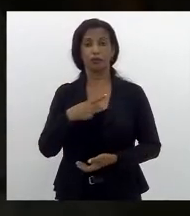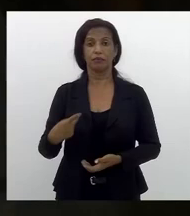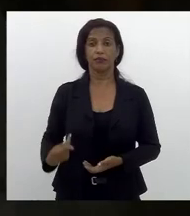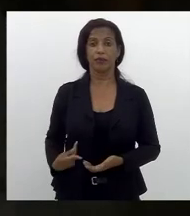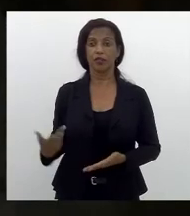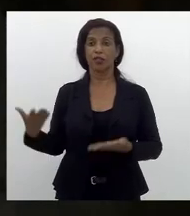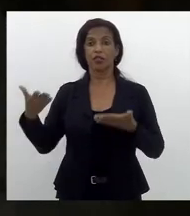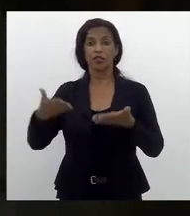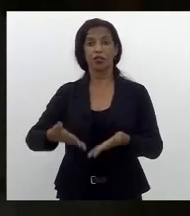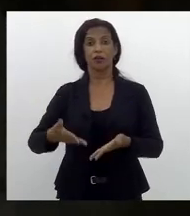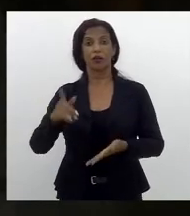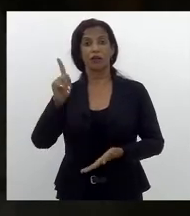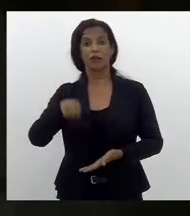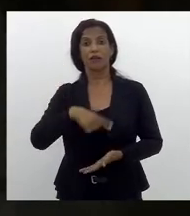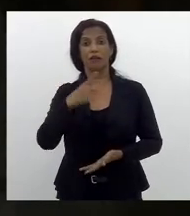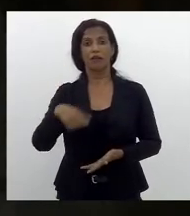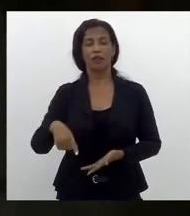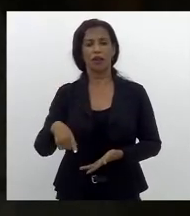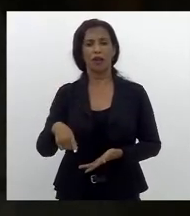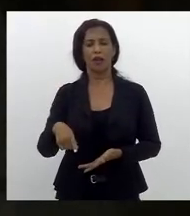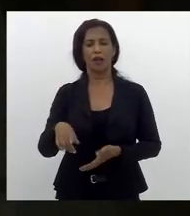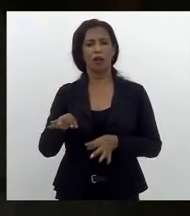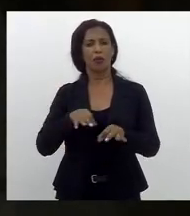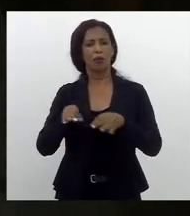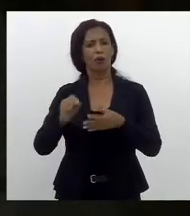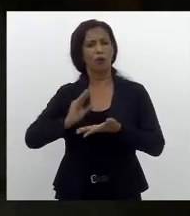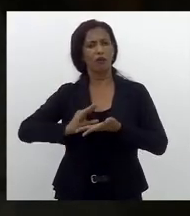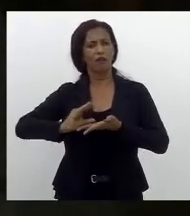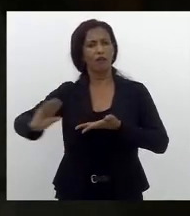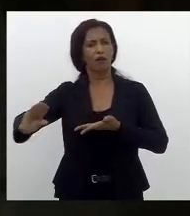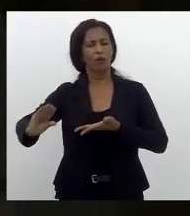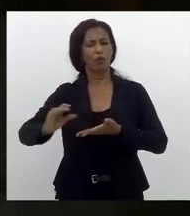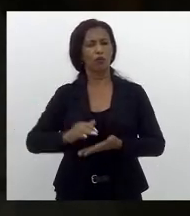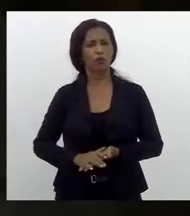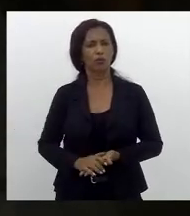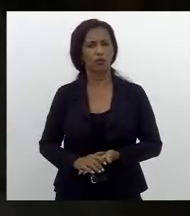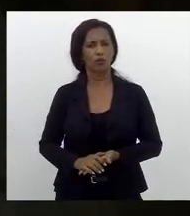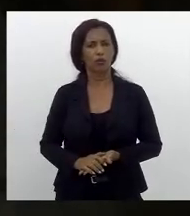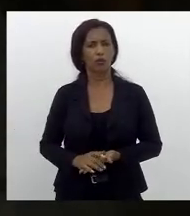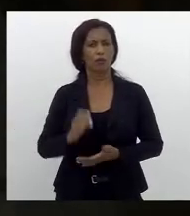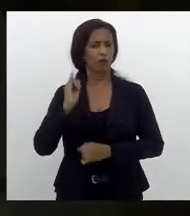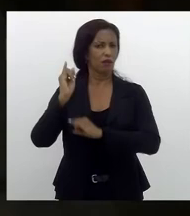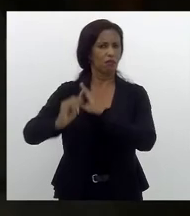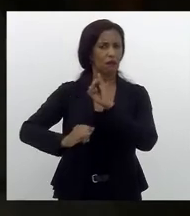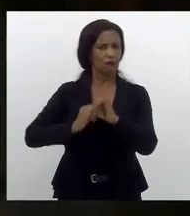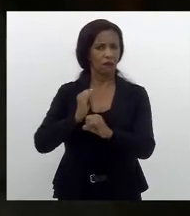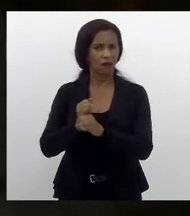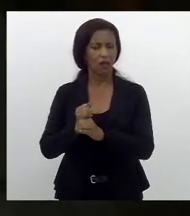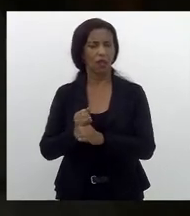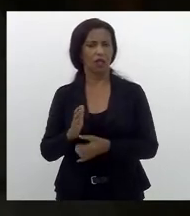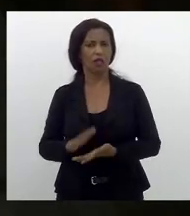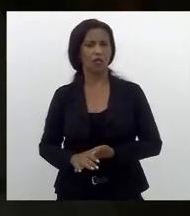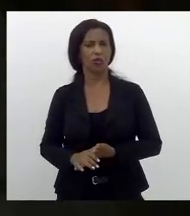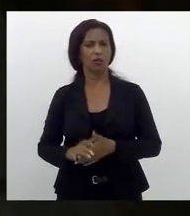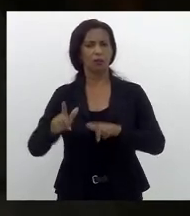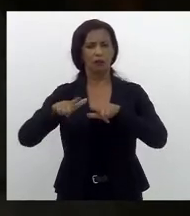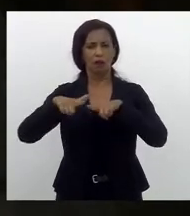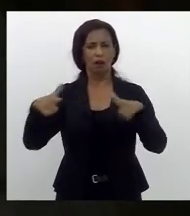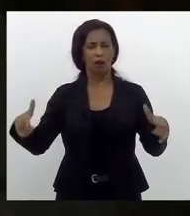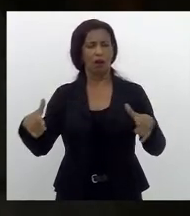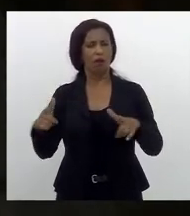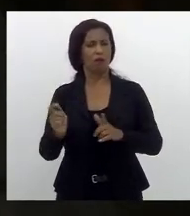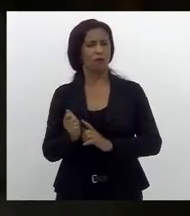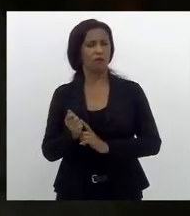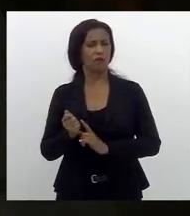chegou a vetar um projeto que destinava recursos para o alargamento da internet, para o espraiamento da banda